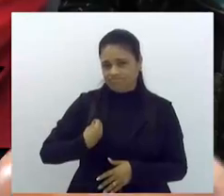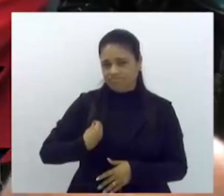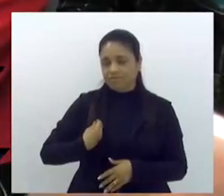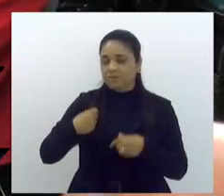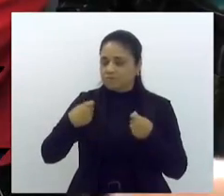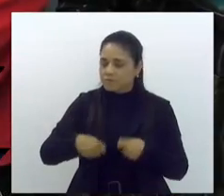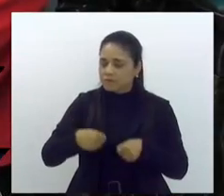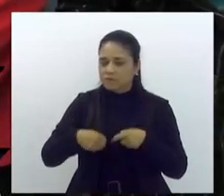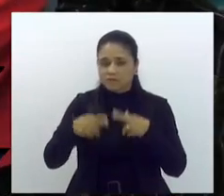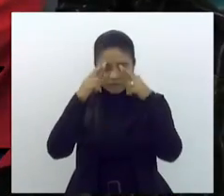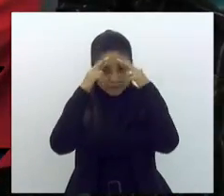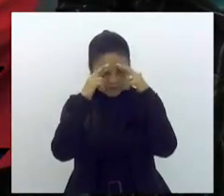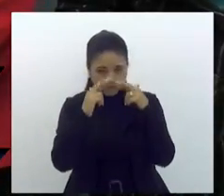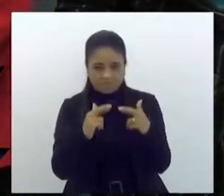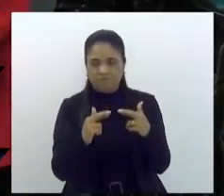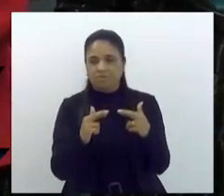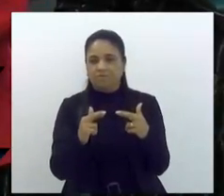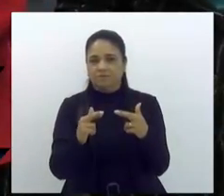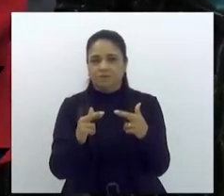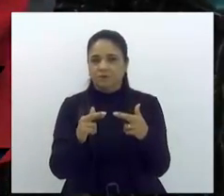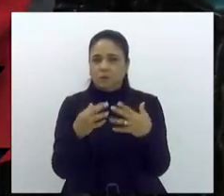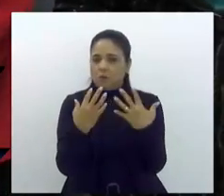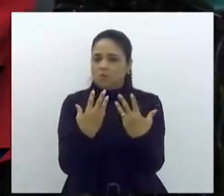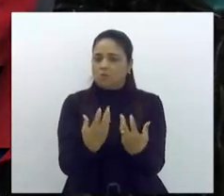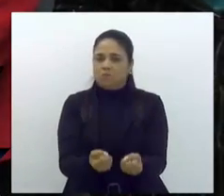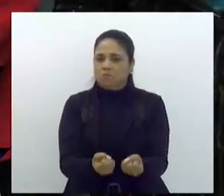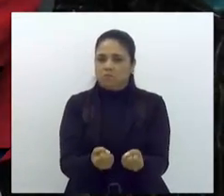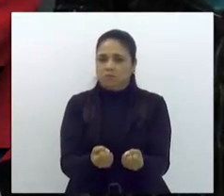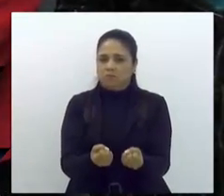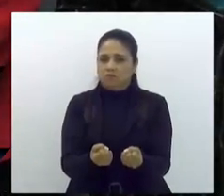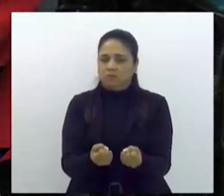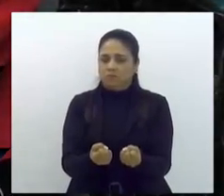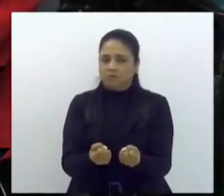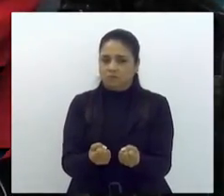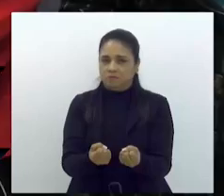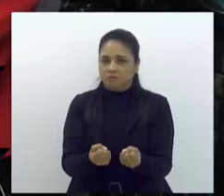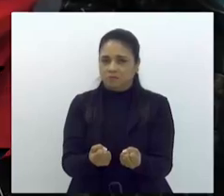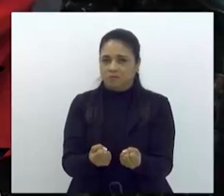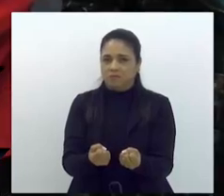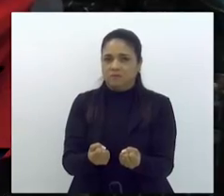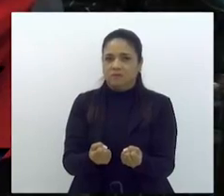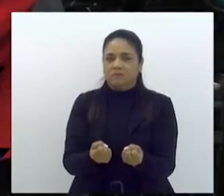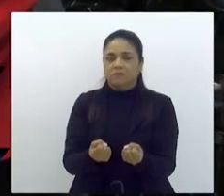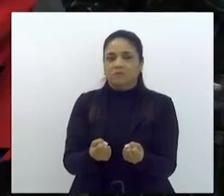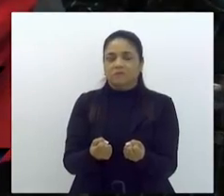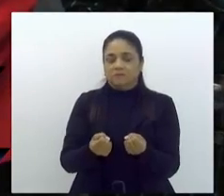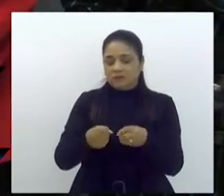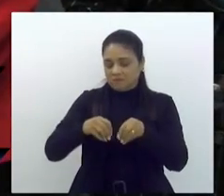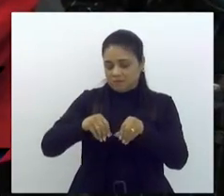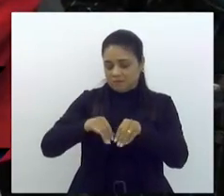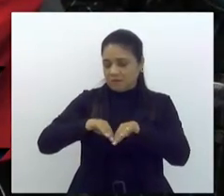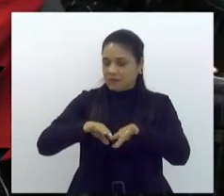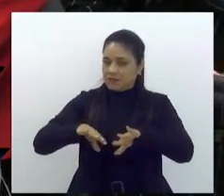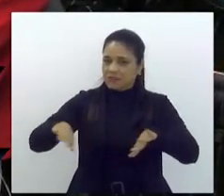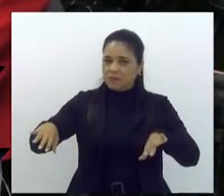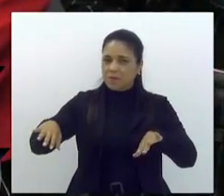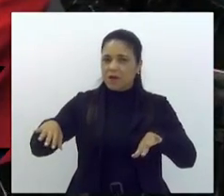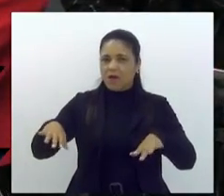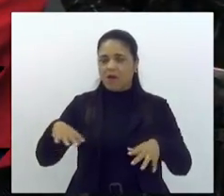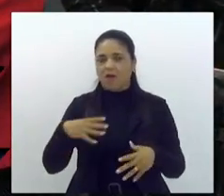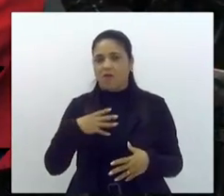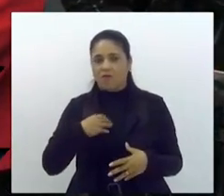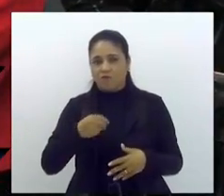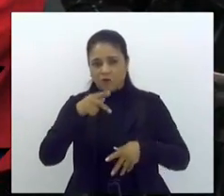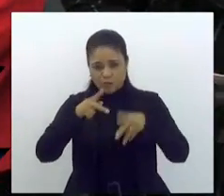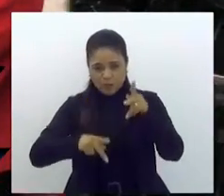respeitá-la não podemos permitir que o arame farpado afaste a terra dos seus filhos que